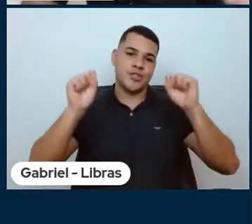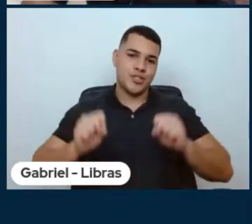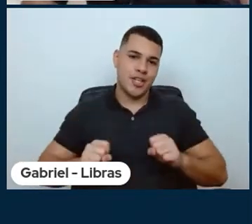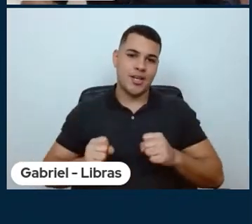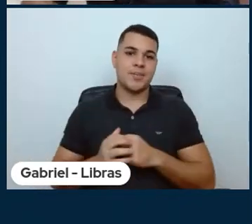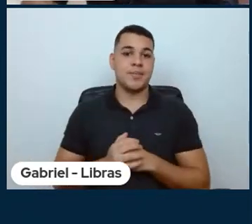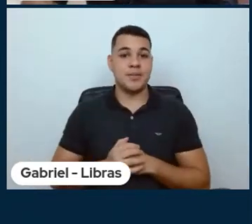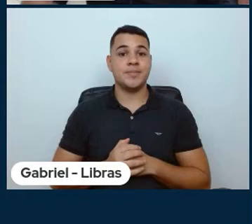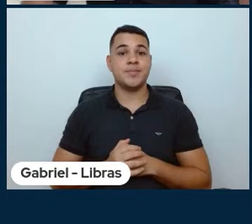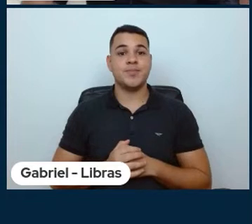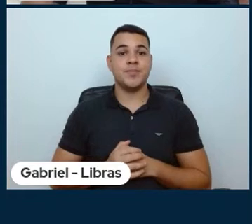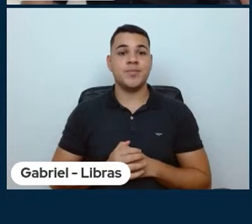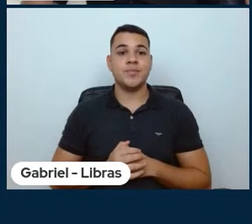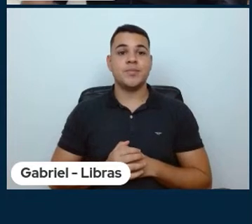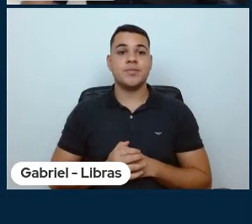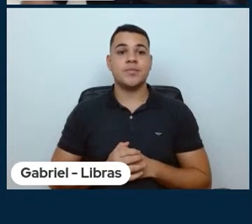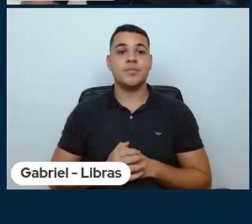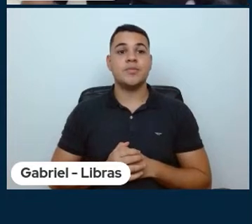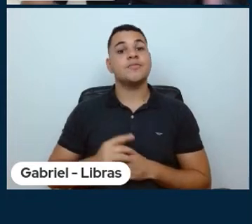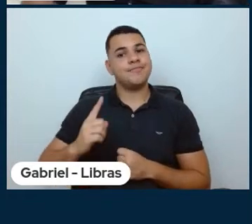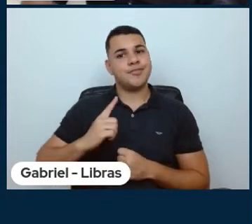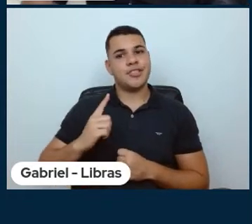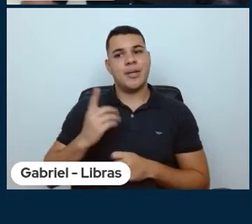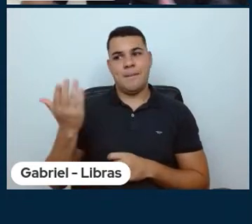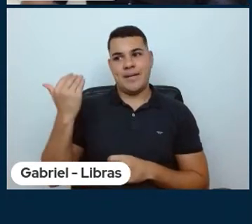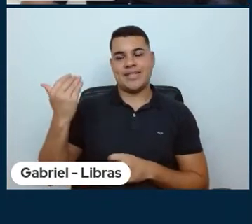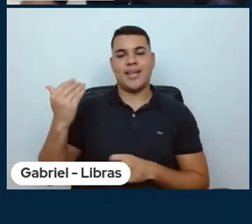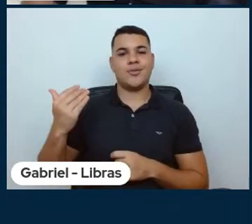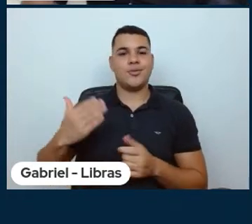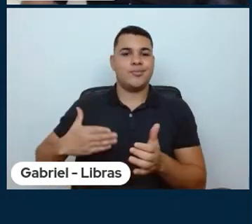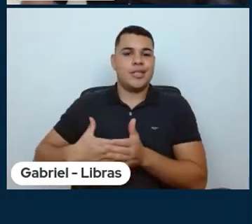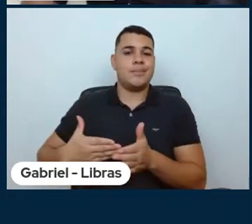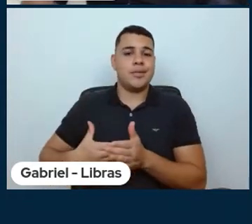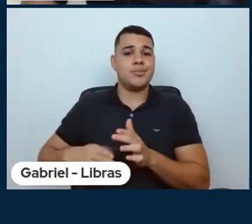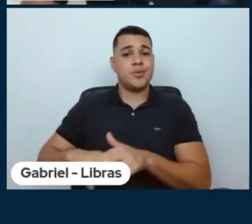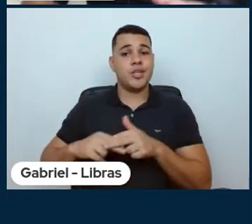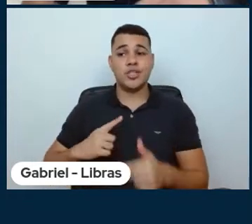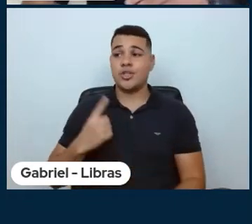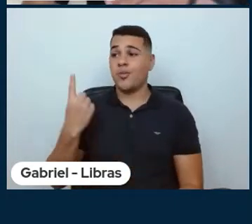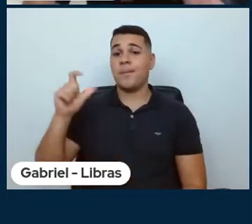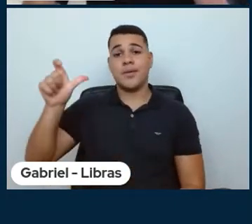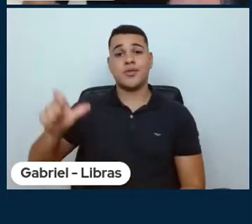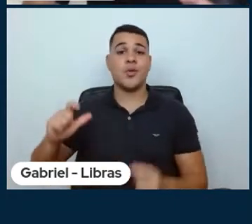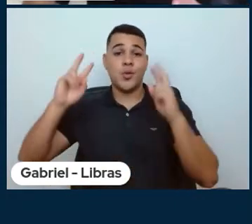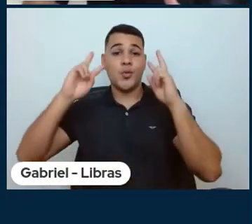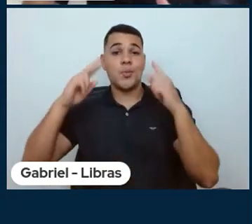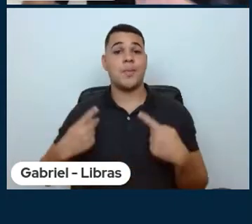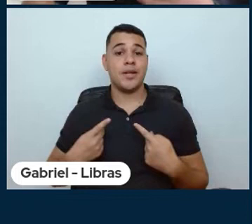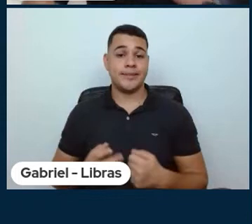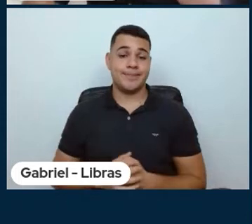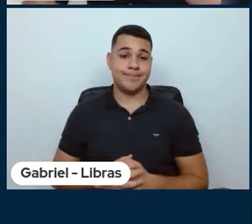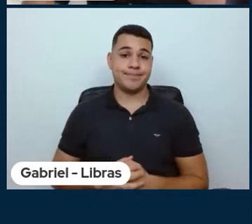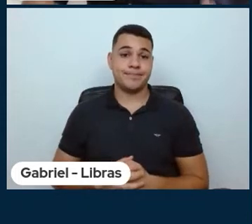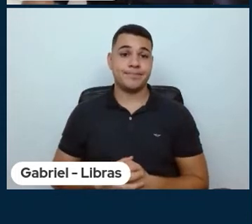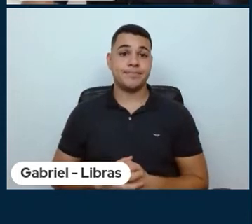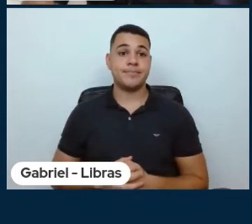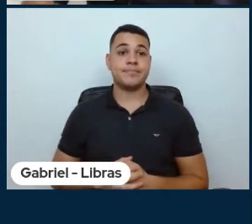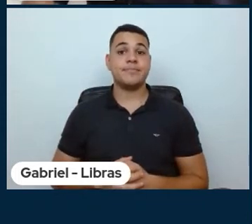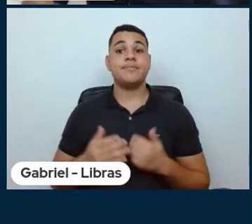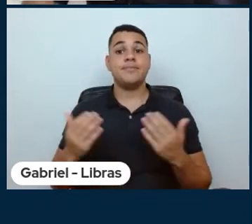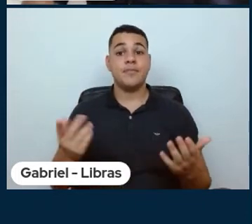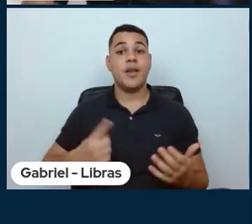essa dificuldade de fazer esse atendimento. E aqui dentro do Salesforce, o que que a gente